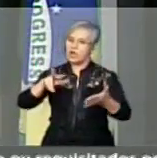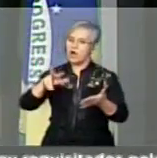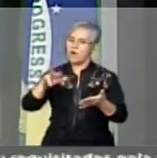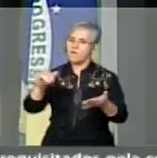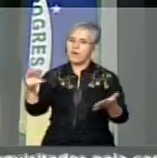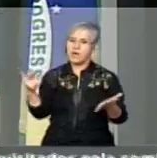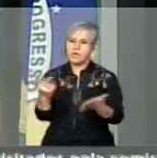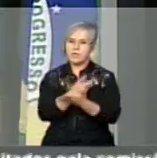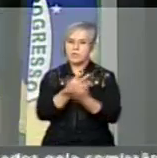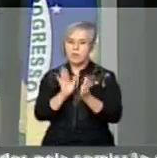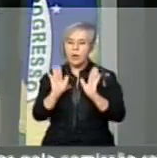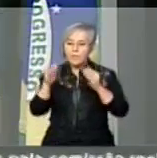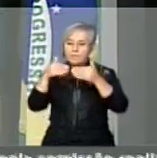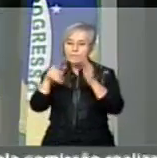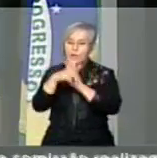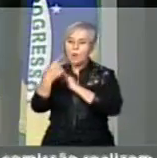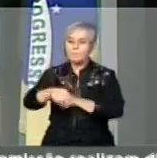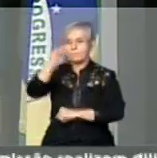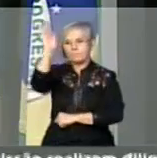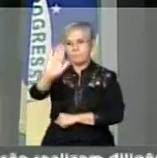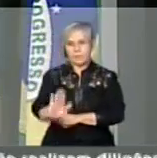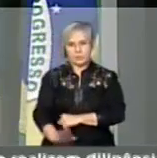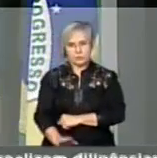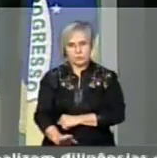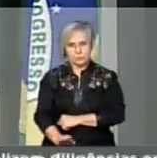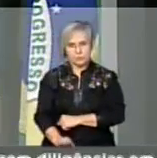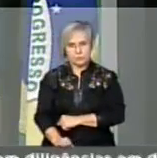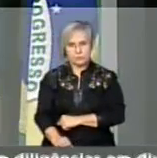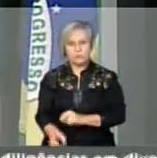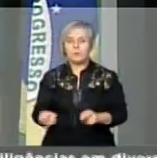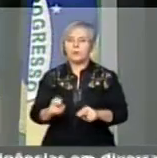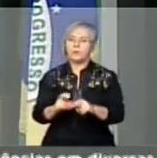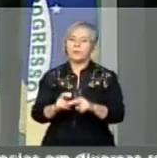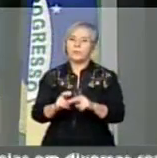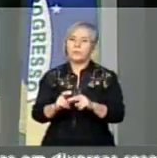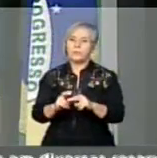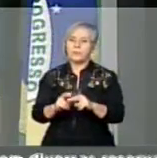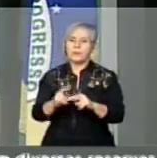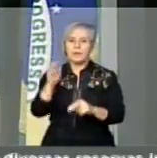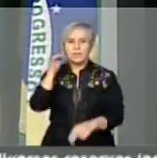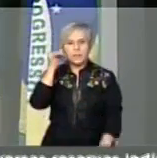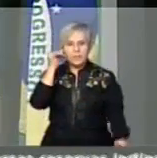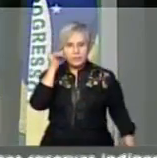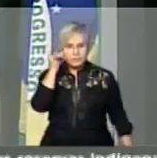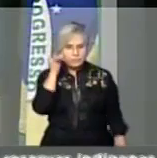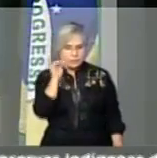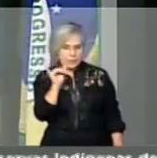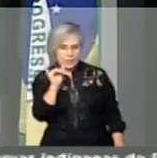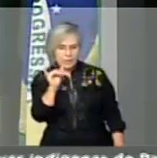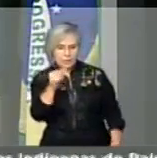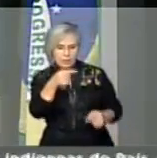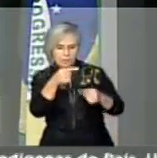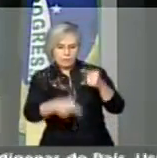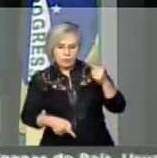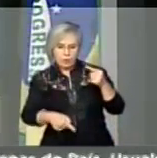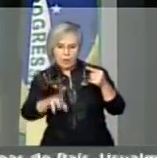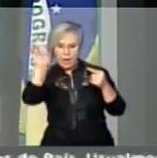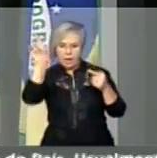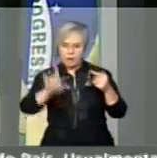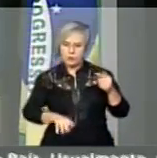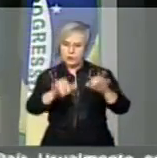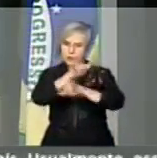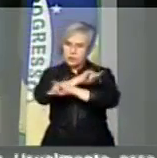maneira restrita ao território brasileiro, justamente para que não sejam violados os direitos de